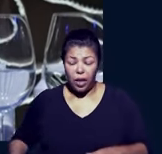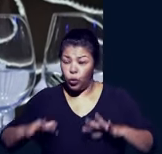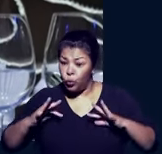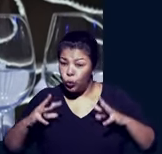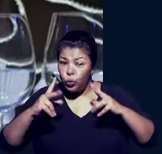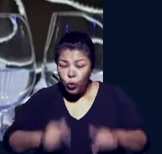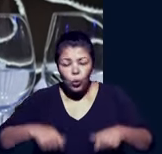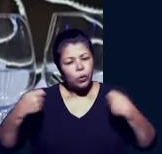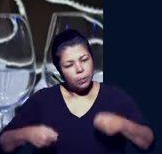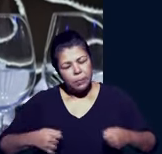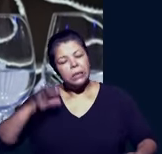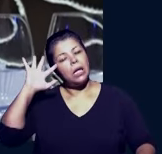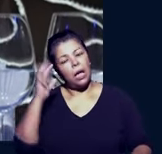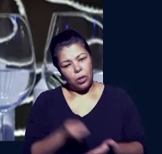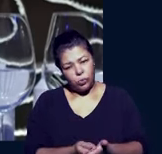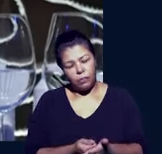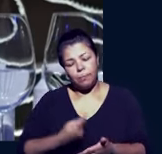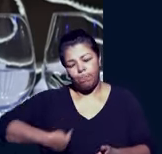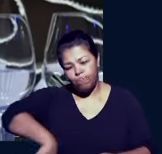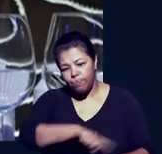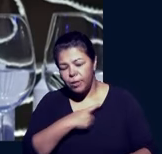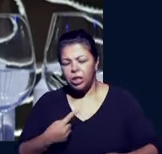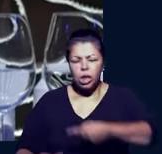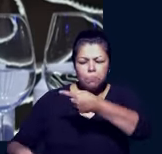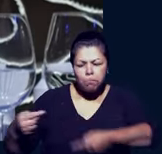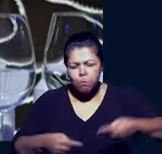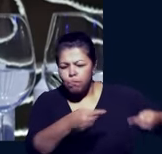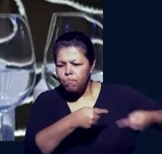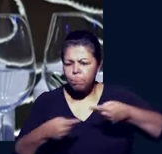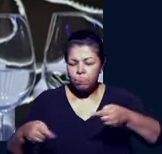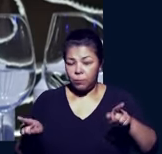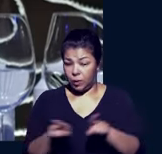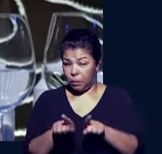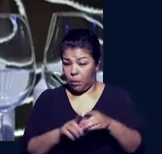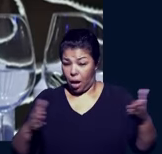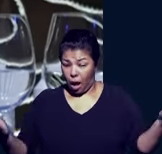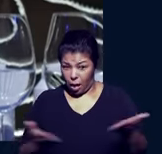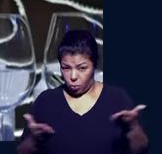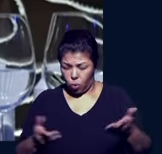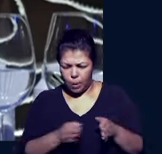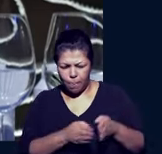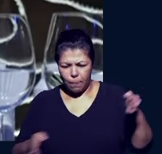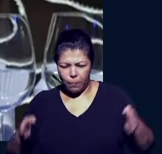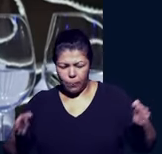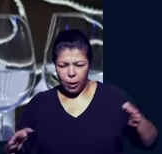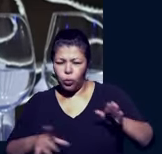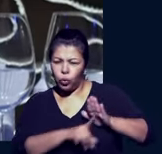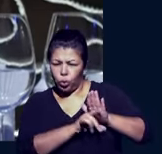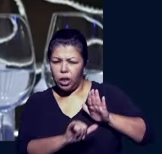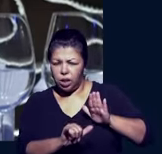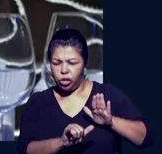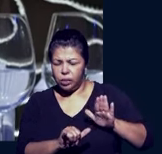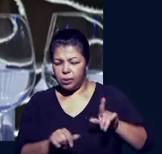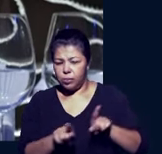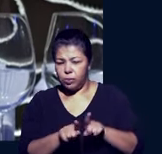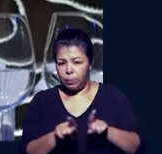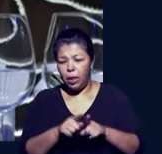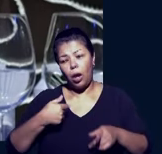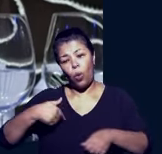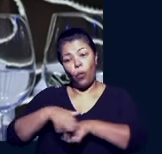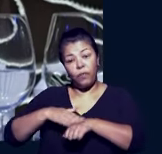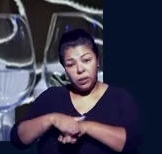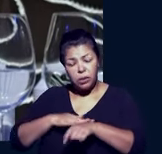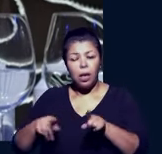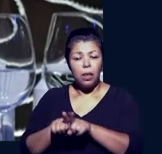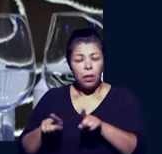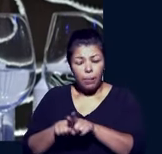estamos debatendo sobretudo na questão agora Legislativa e eu conversei com o Presidente Artur Lira e com o Presidente Rodrigo